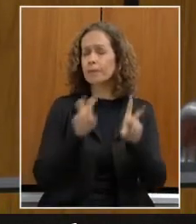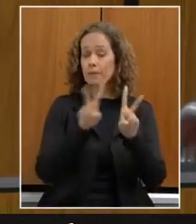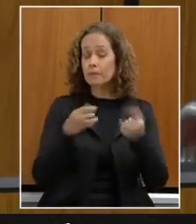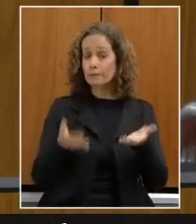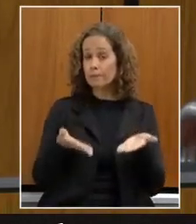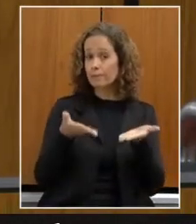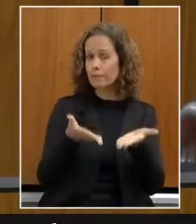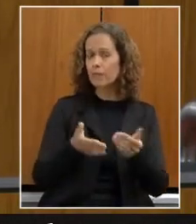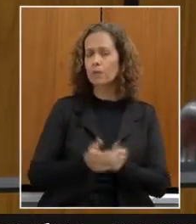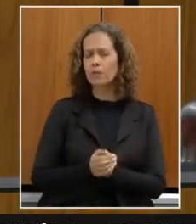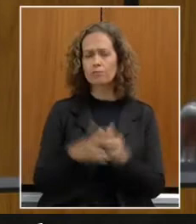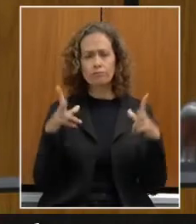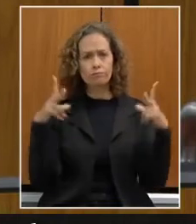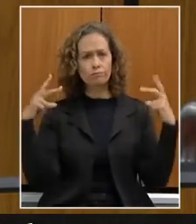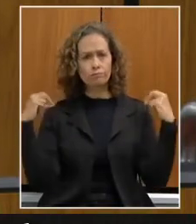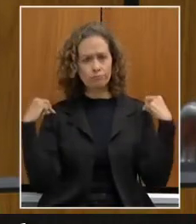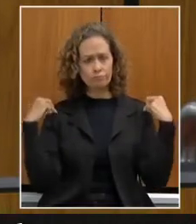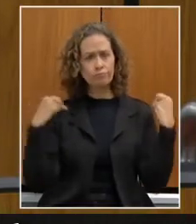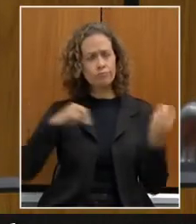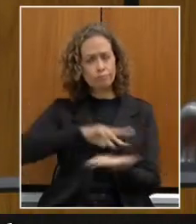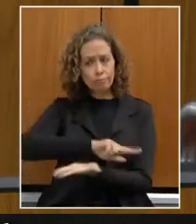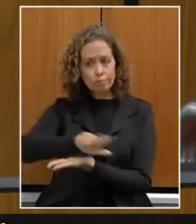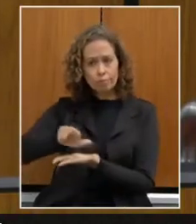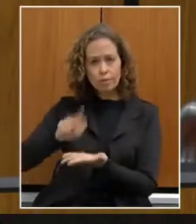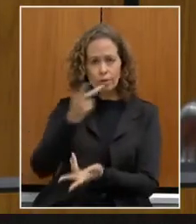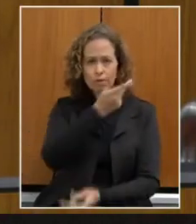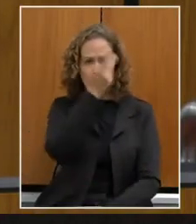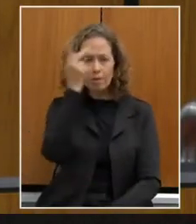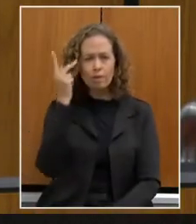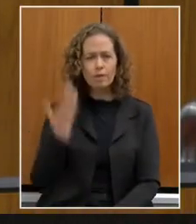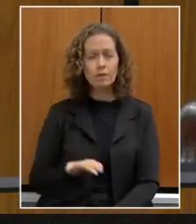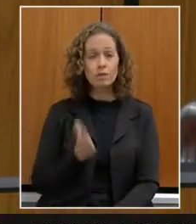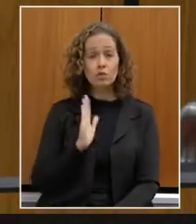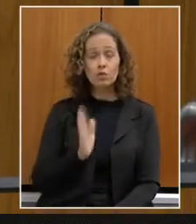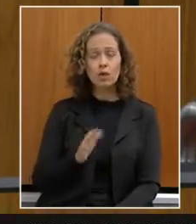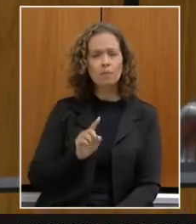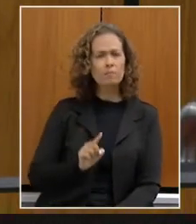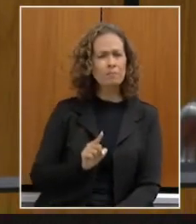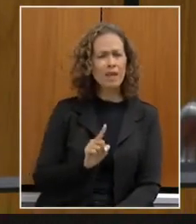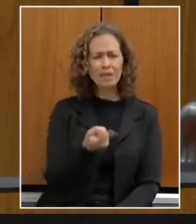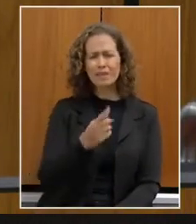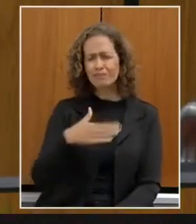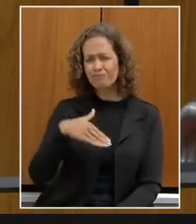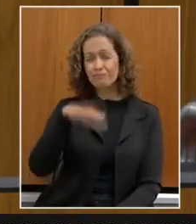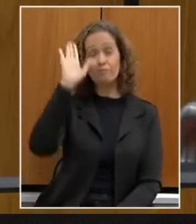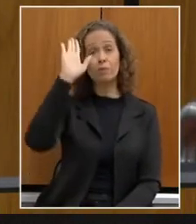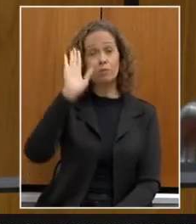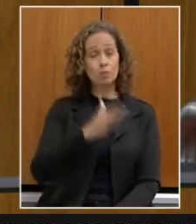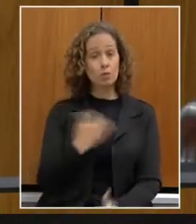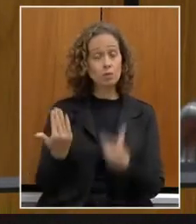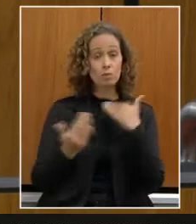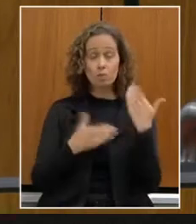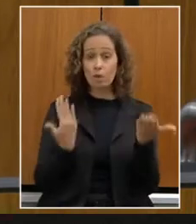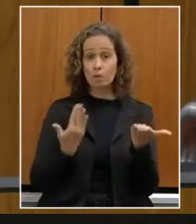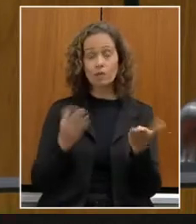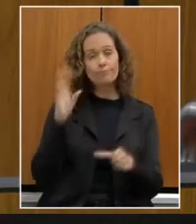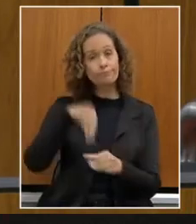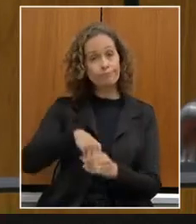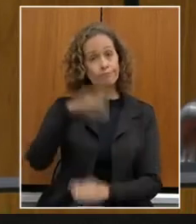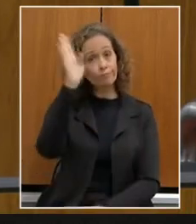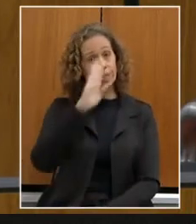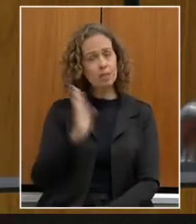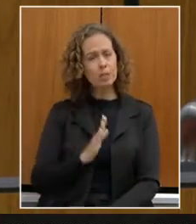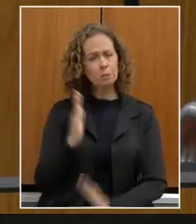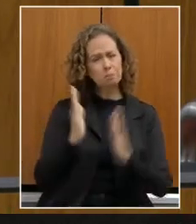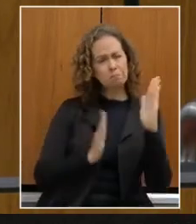motoristas de caminhão foram registrados 1.449 mortes isso a nível Brasil entre março